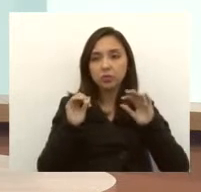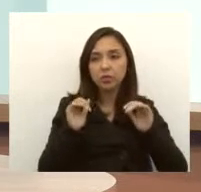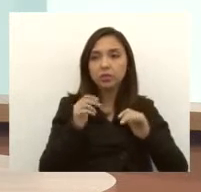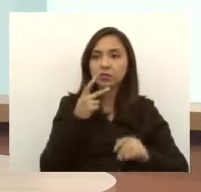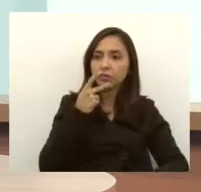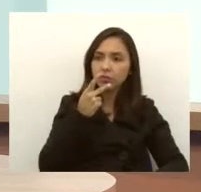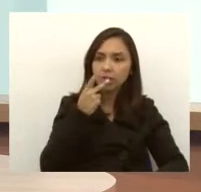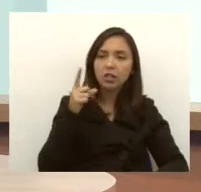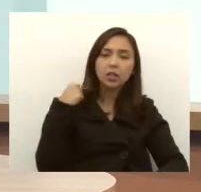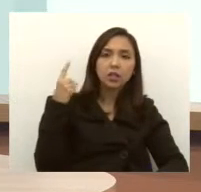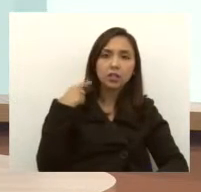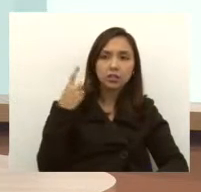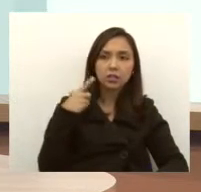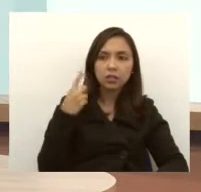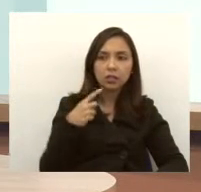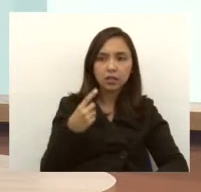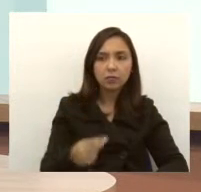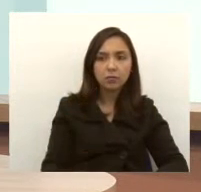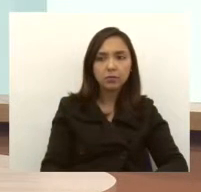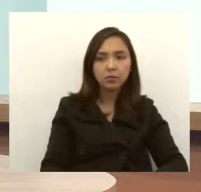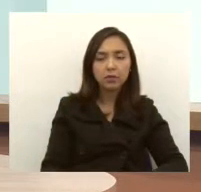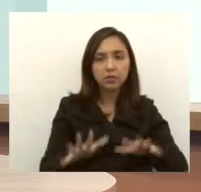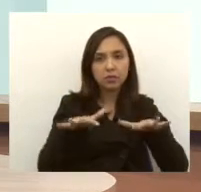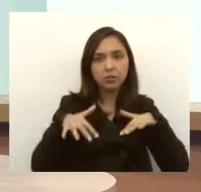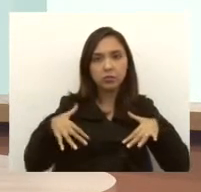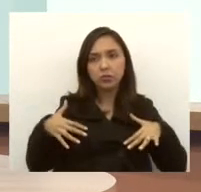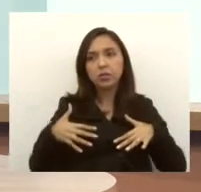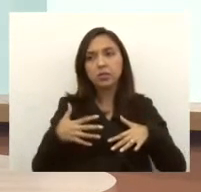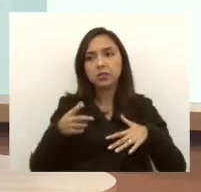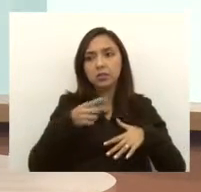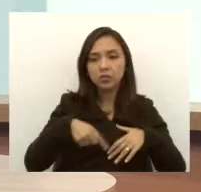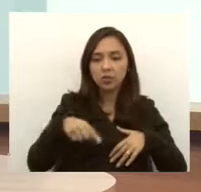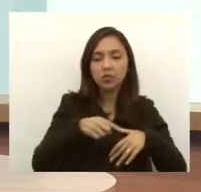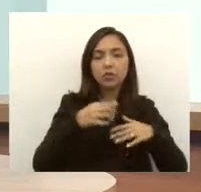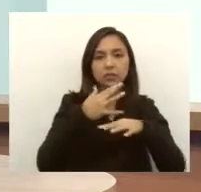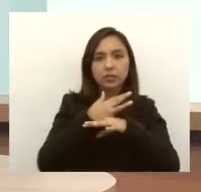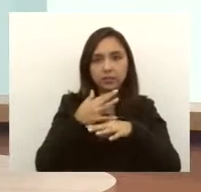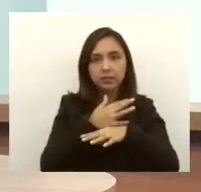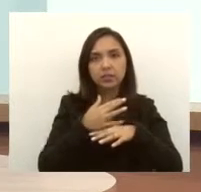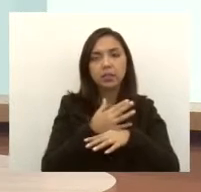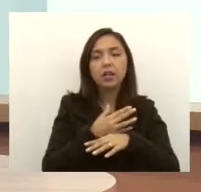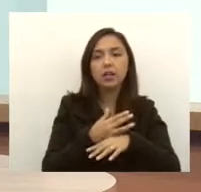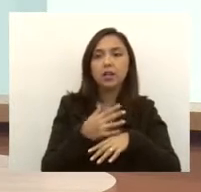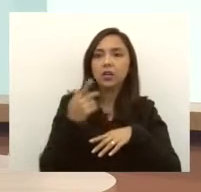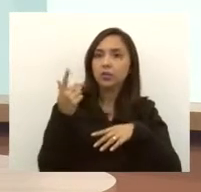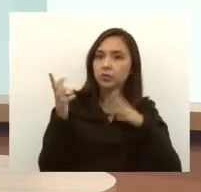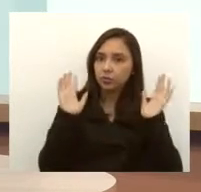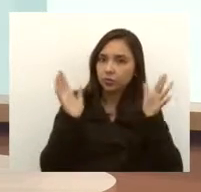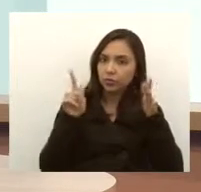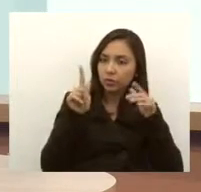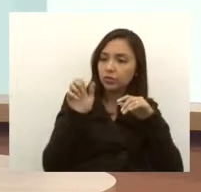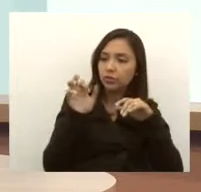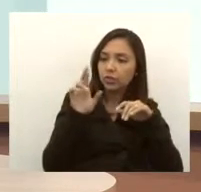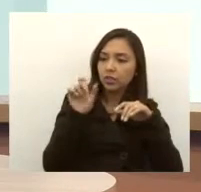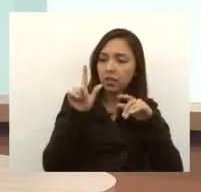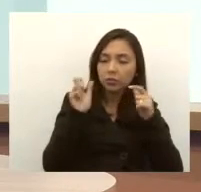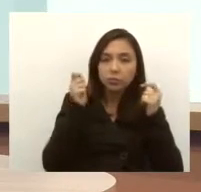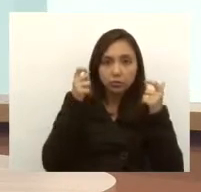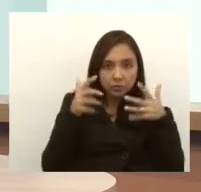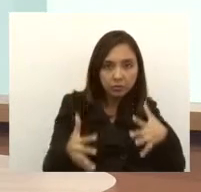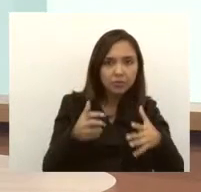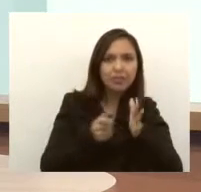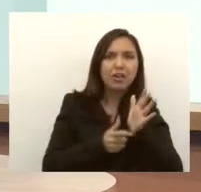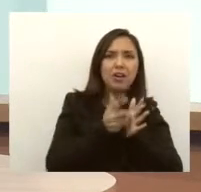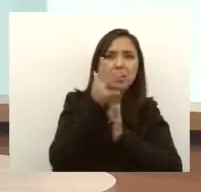com os deputados em audiência que a nossa cidade, como o vereador Geraldo já disse aqui nessa tribuna